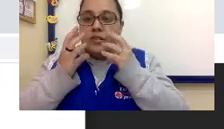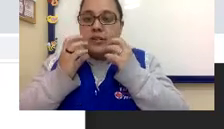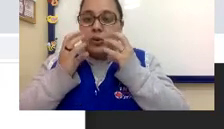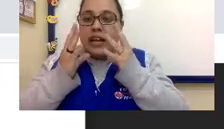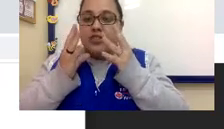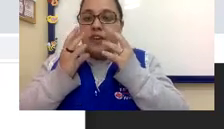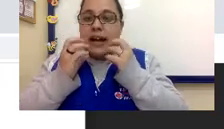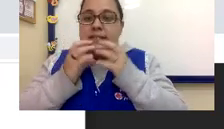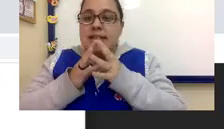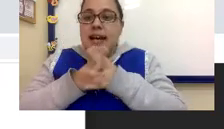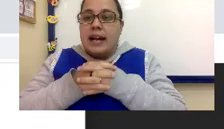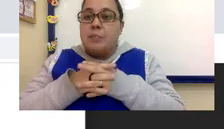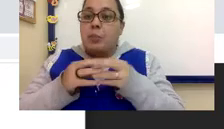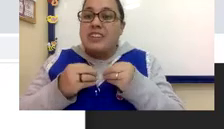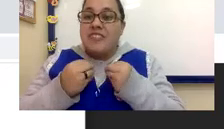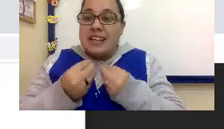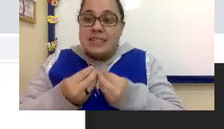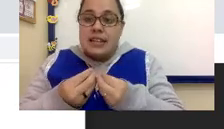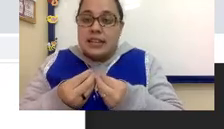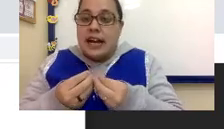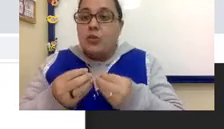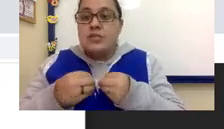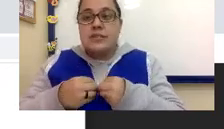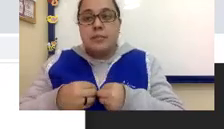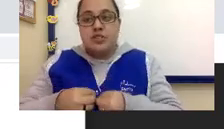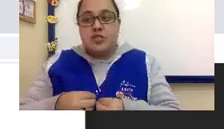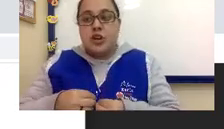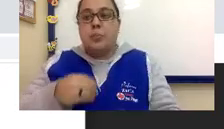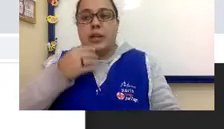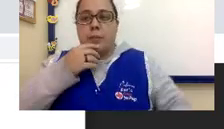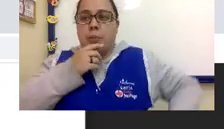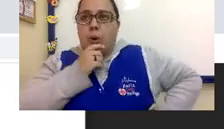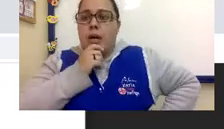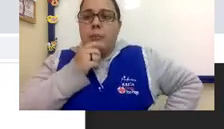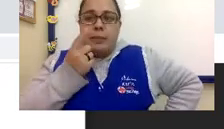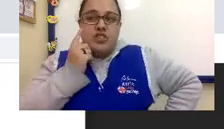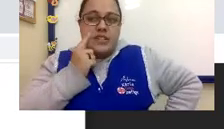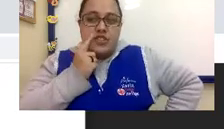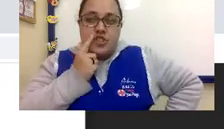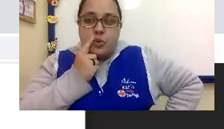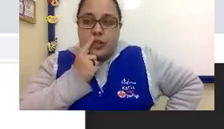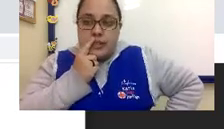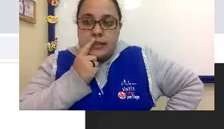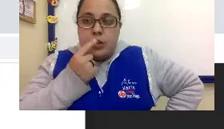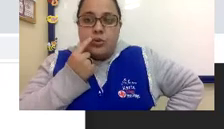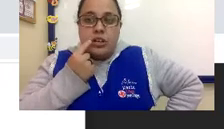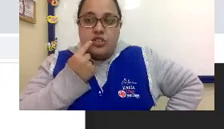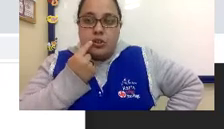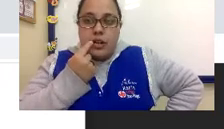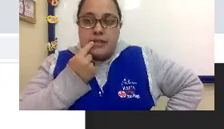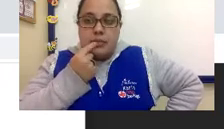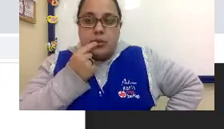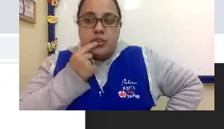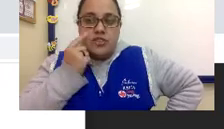né, que o dente faz, aí para poder facilitar o sistema digestório. Por quê, Pro? Porque imagina se a gente engolisse tudo que a